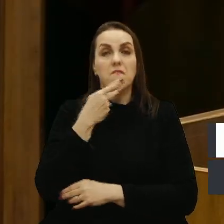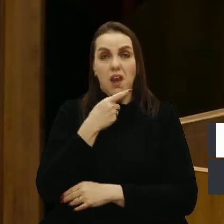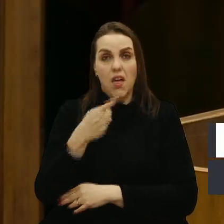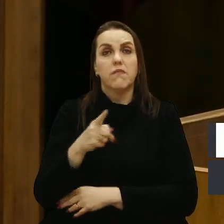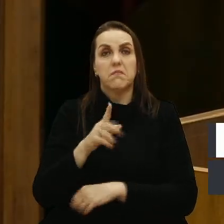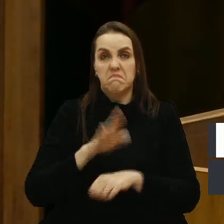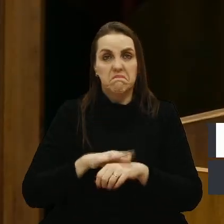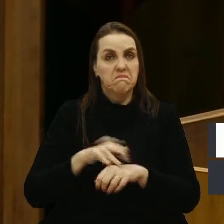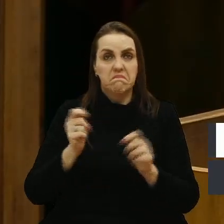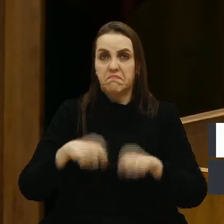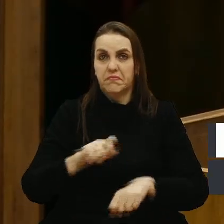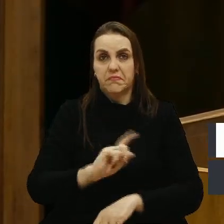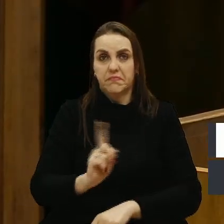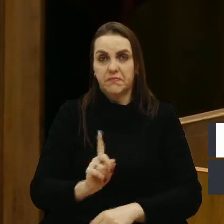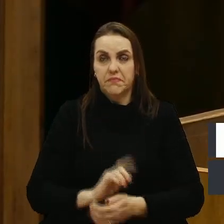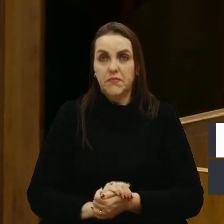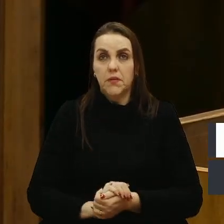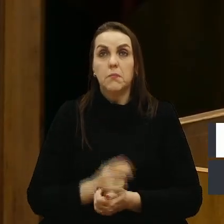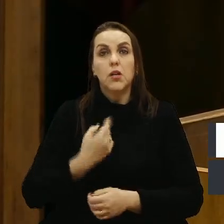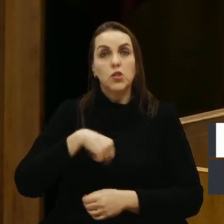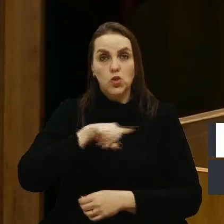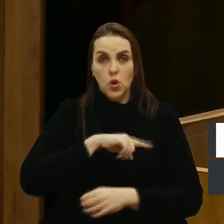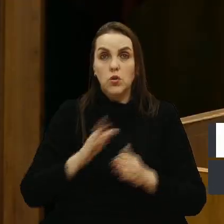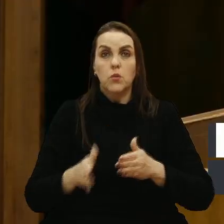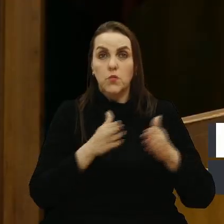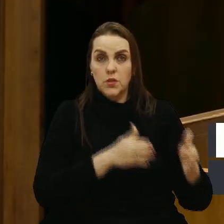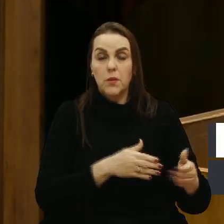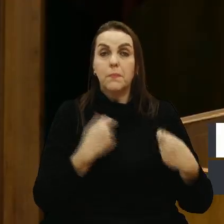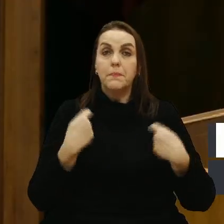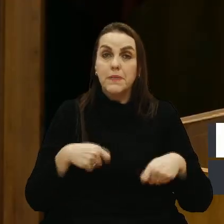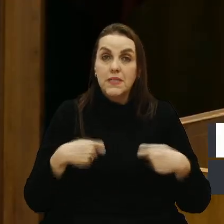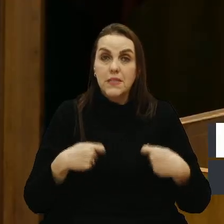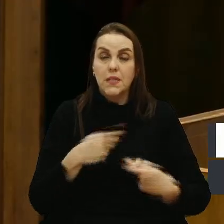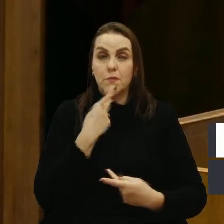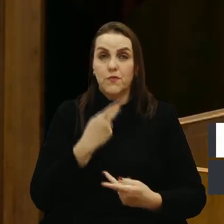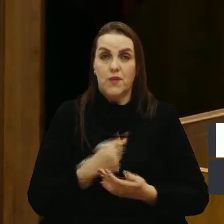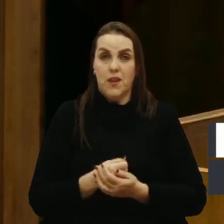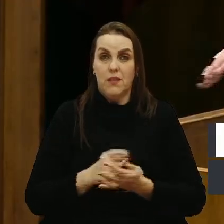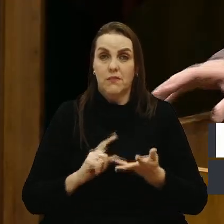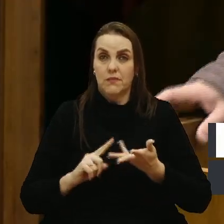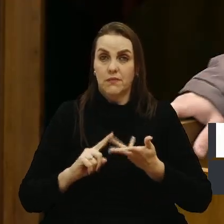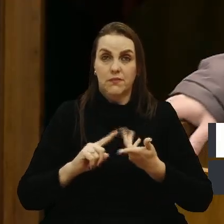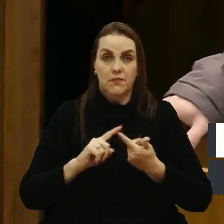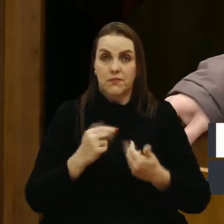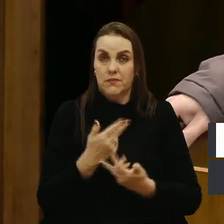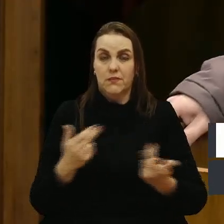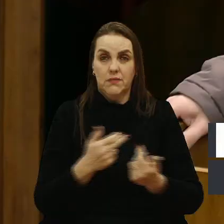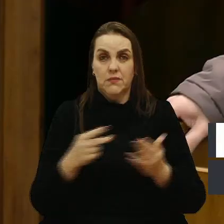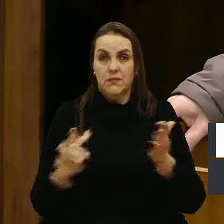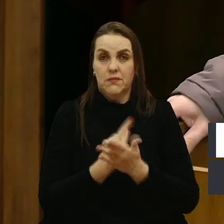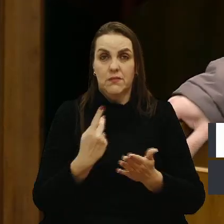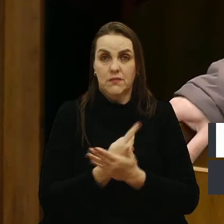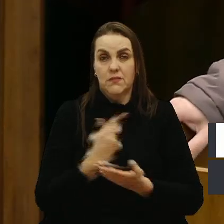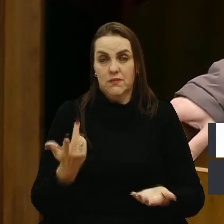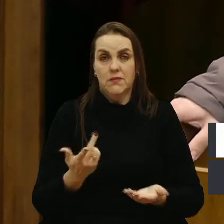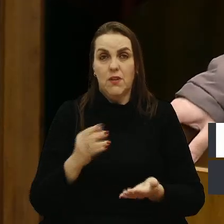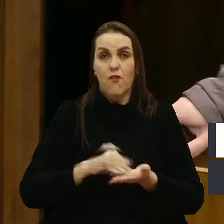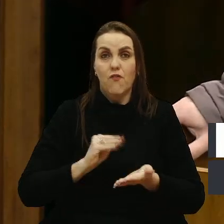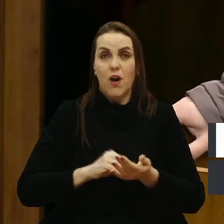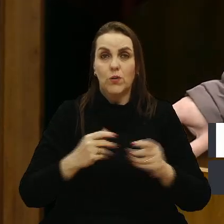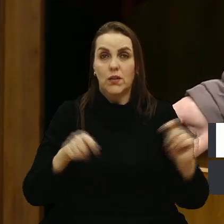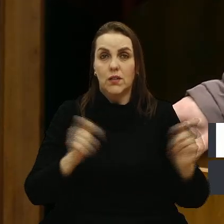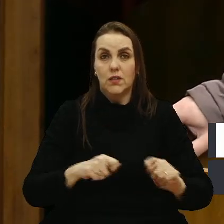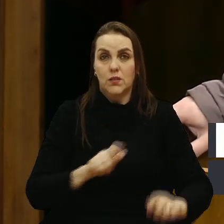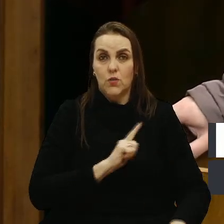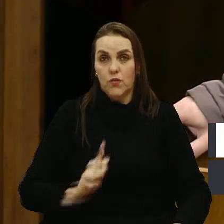incompetente. Mas nós, da oposição, vereadora Dani, precisamos falar acerca das incompetências do governo. E nós aqui não